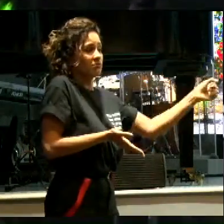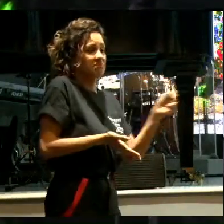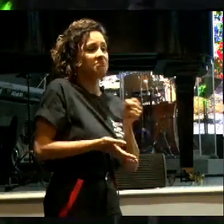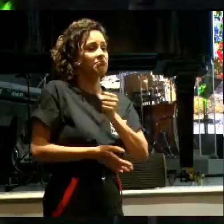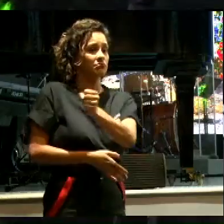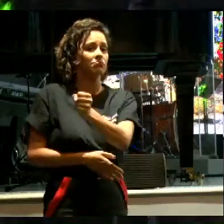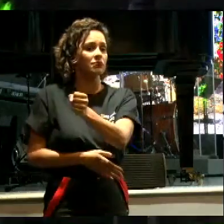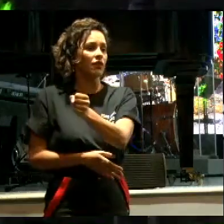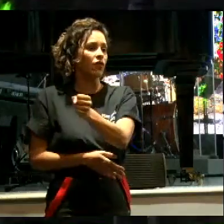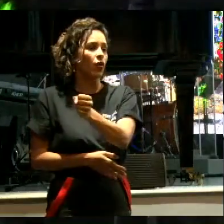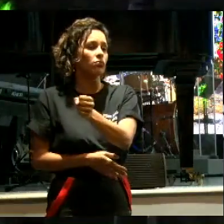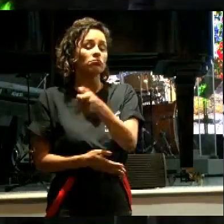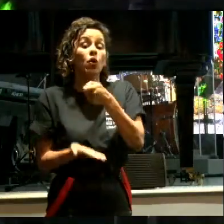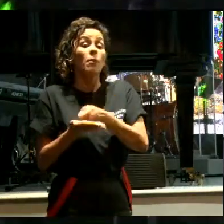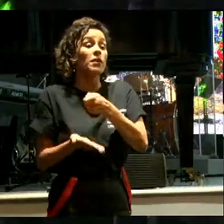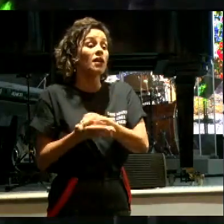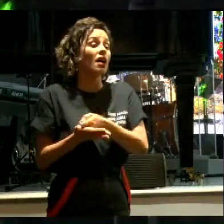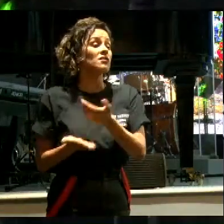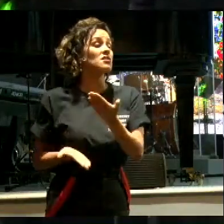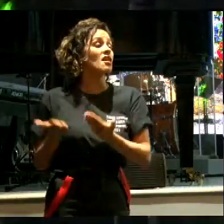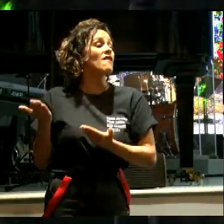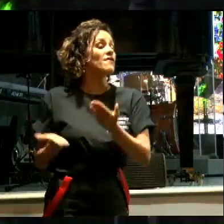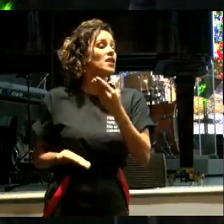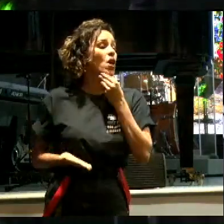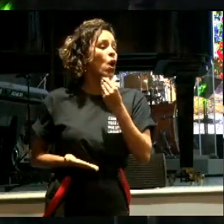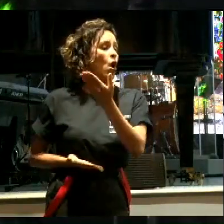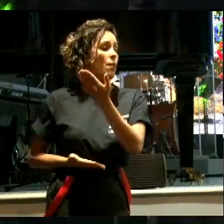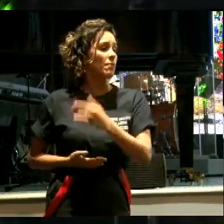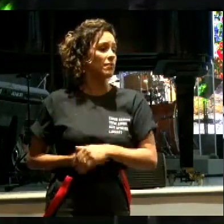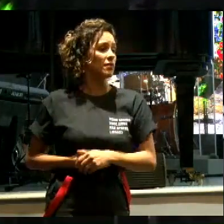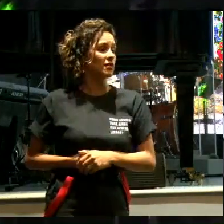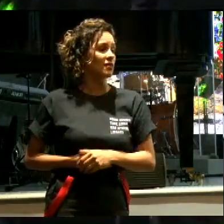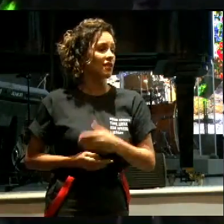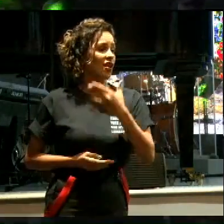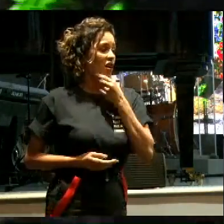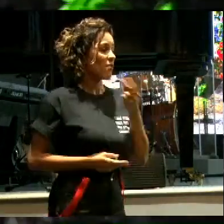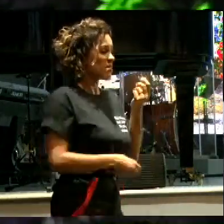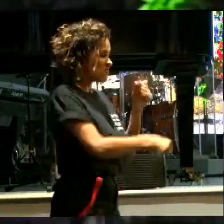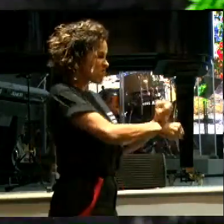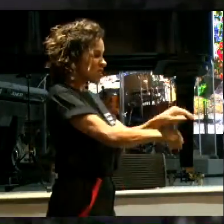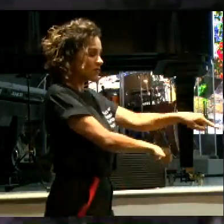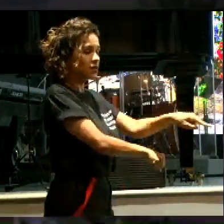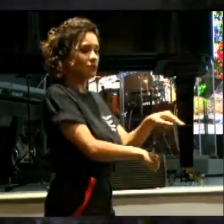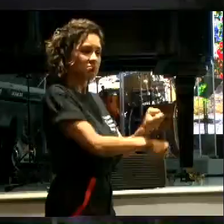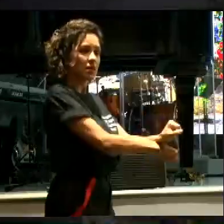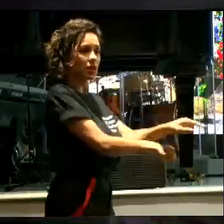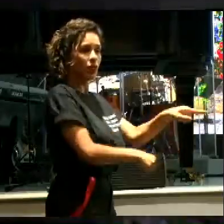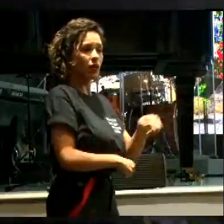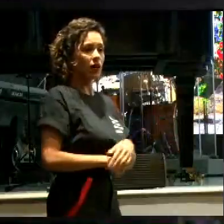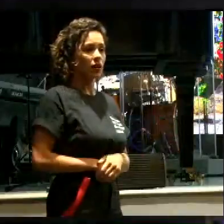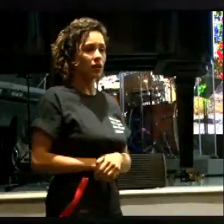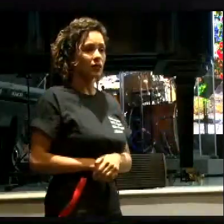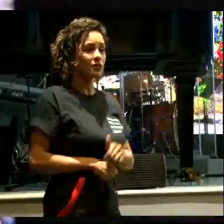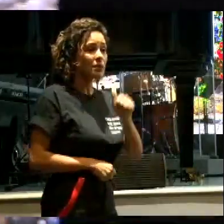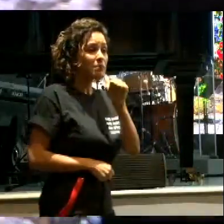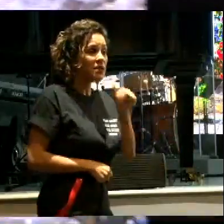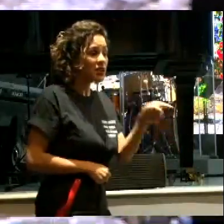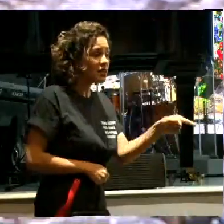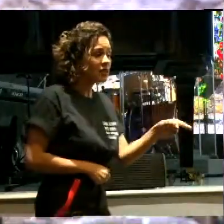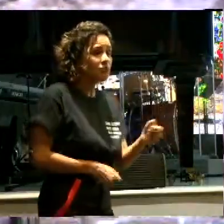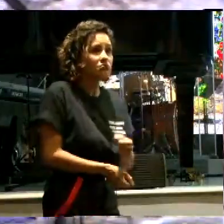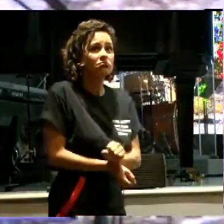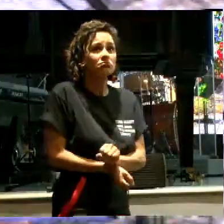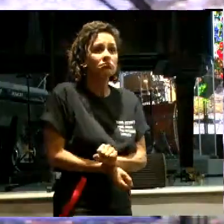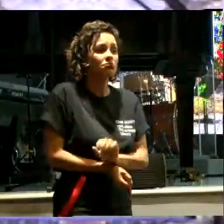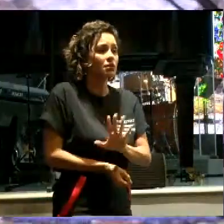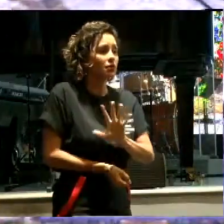o homem que a aprisionou. Quando eu olho pelo amor dessa menina, aí pode ser até que fala assim, ah,